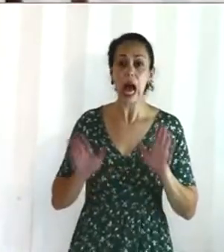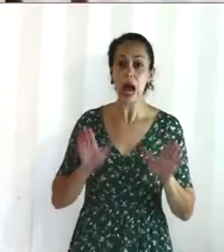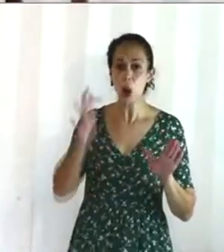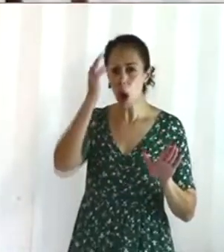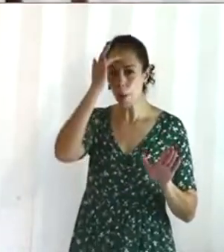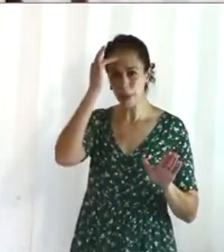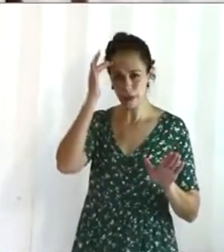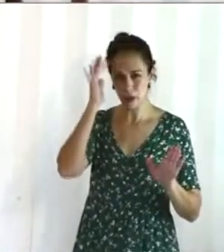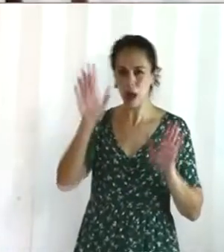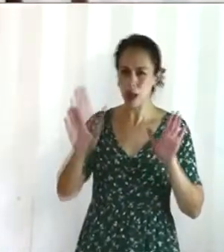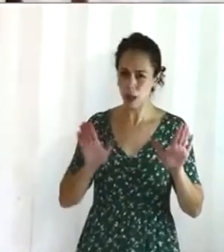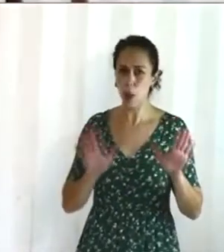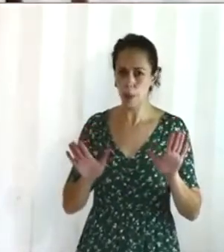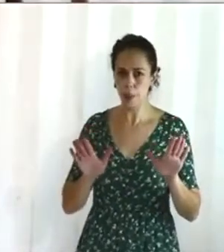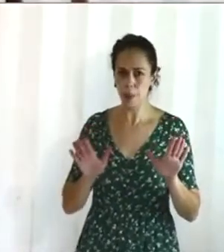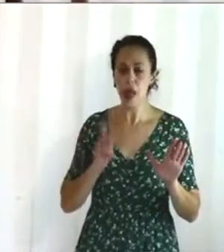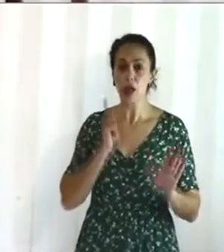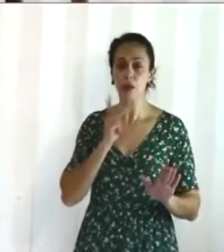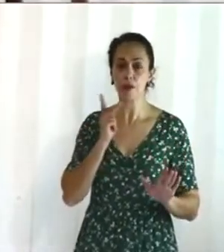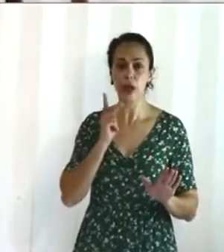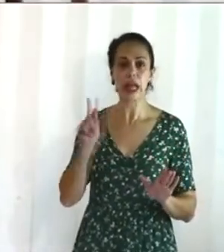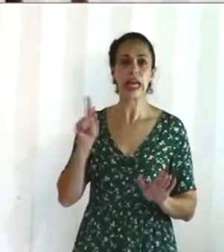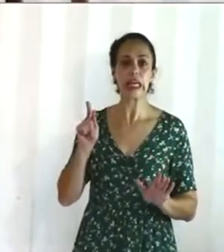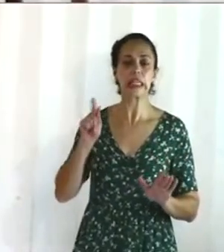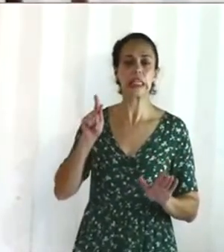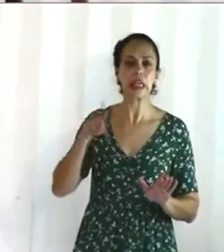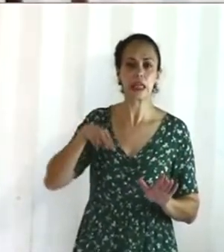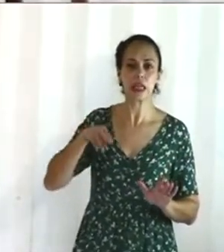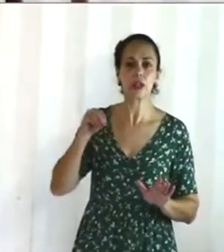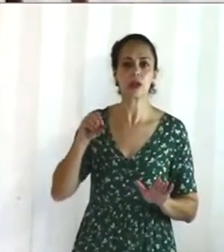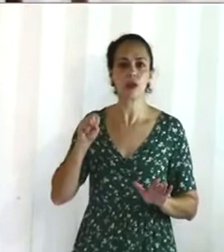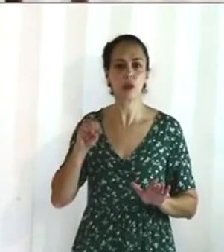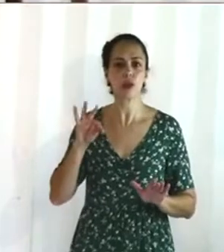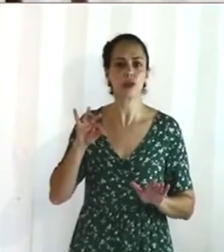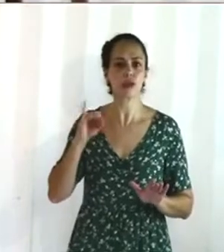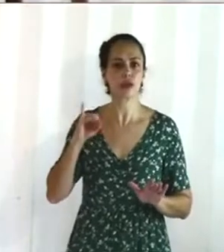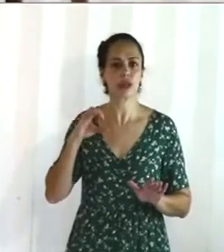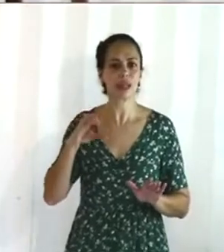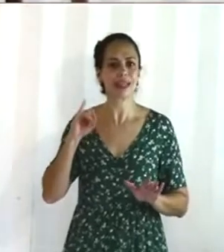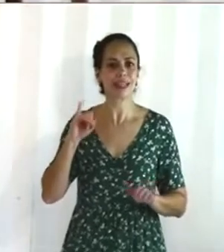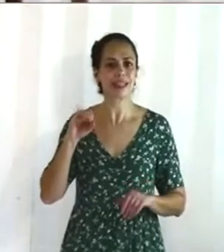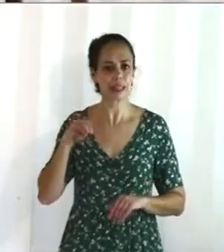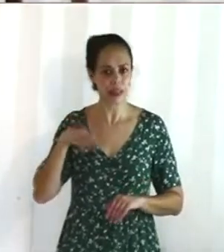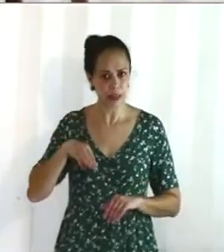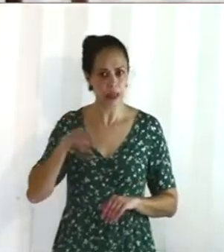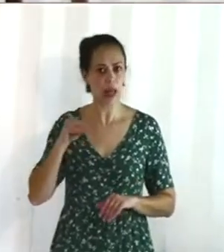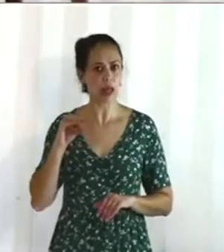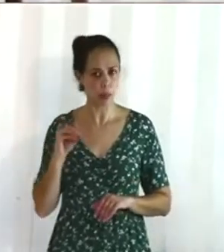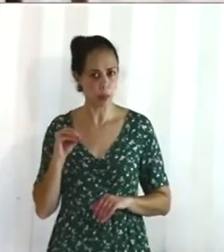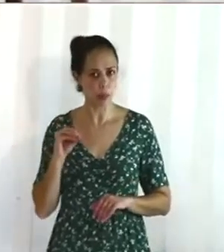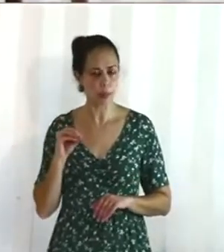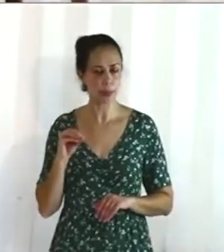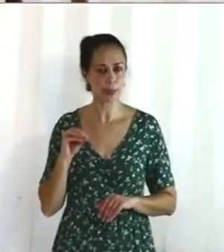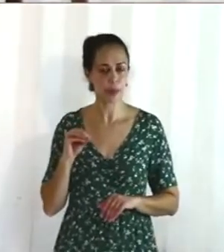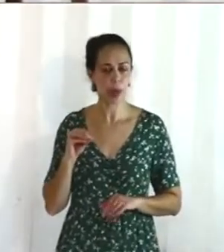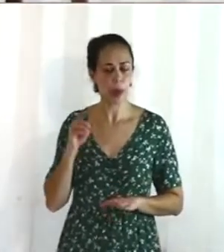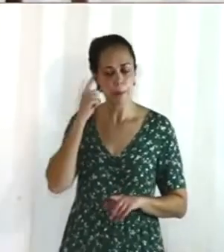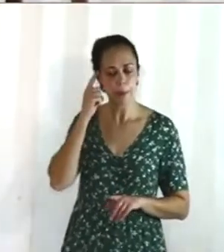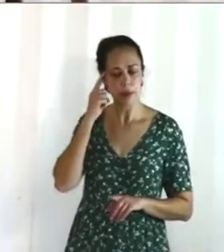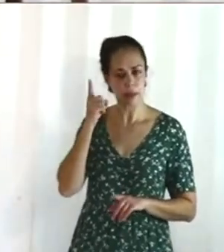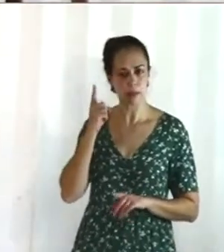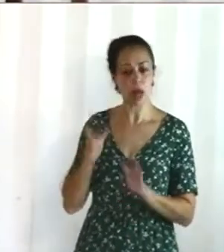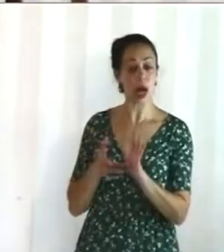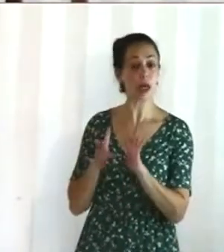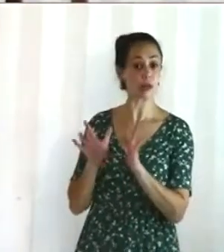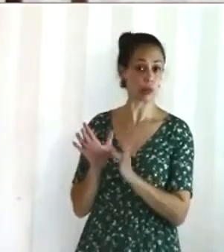E quando ele vai para a crucificação e entrega o seu Espírito ao Pai, quando ali ele fala, entrego o meu Espírito a